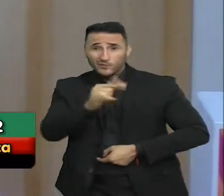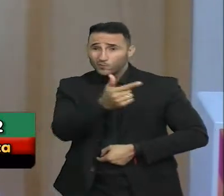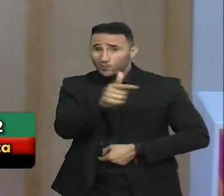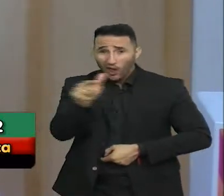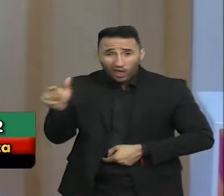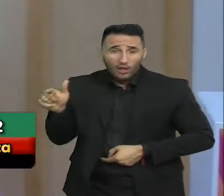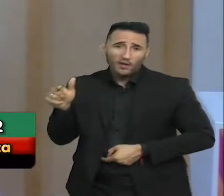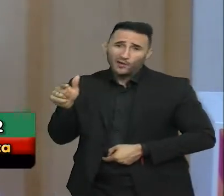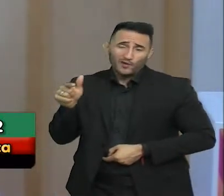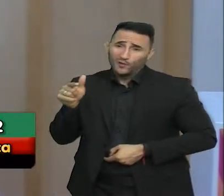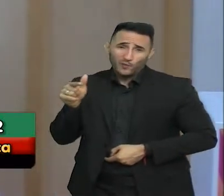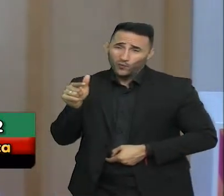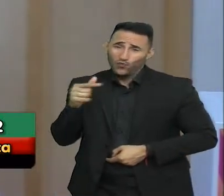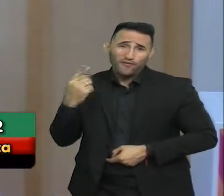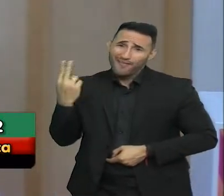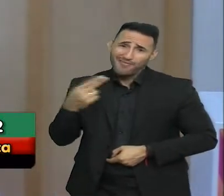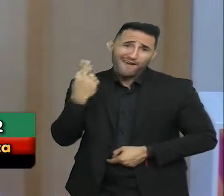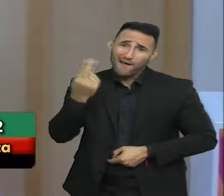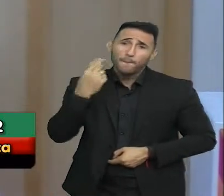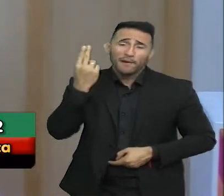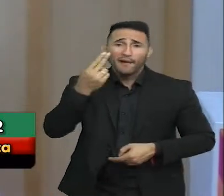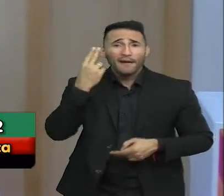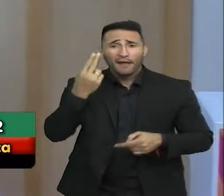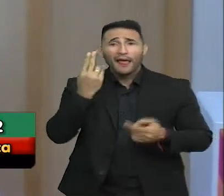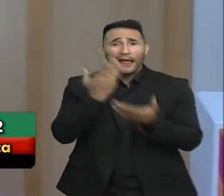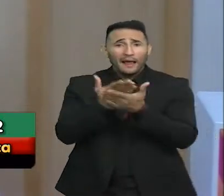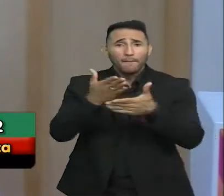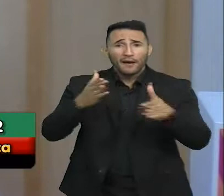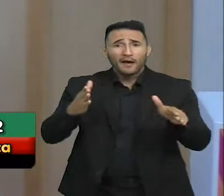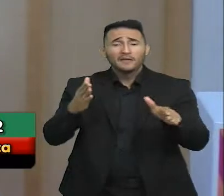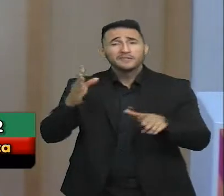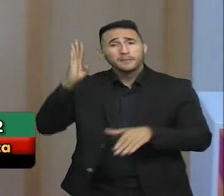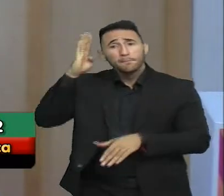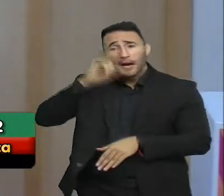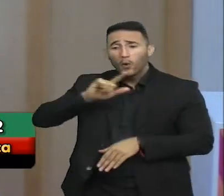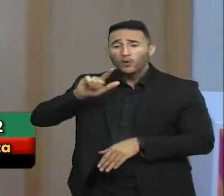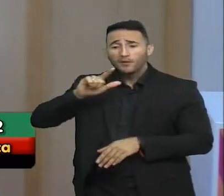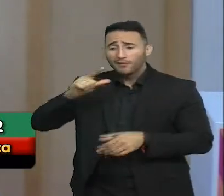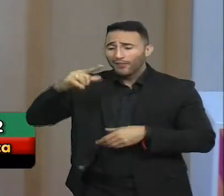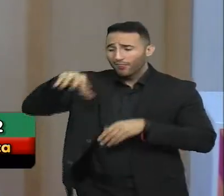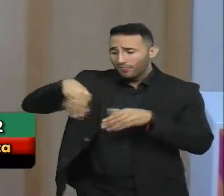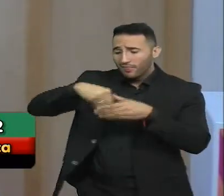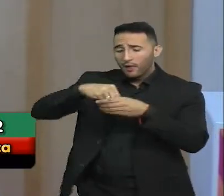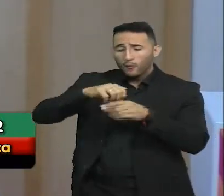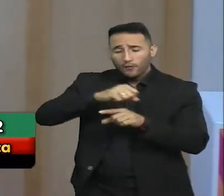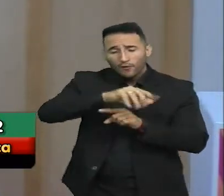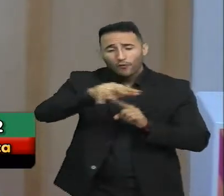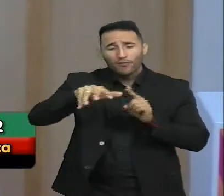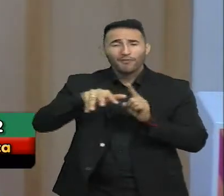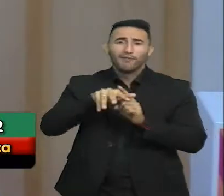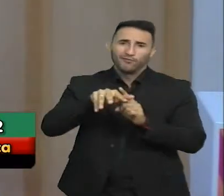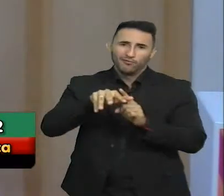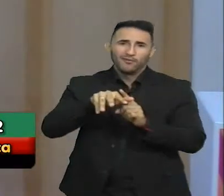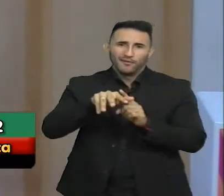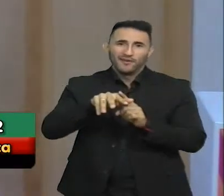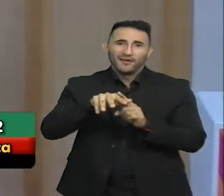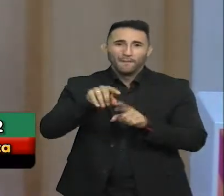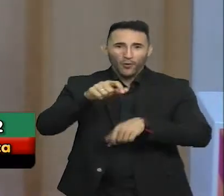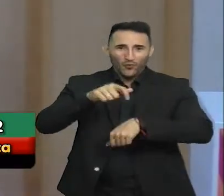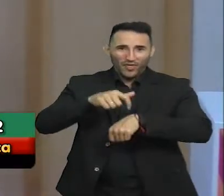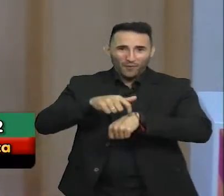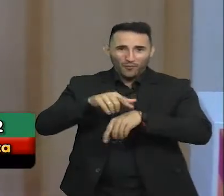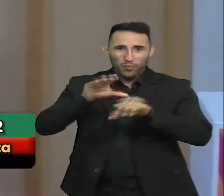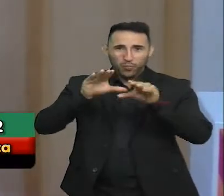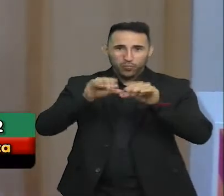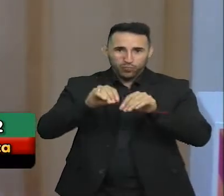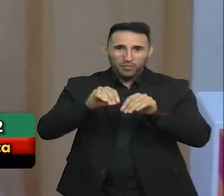jamais combateremos este mal que assola a nossa sociedade. Eu acho que o meu tempo já